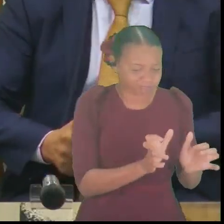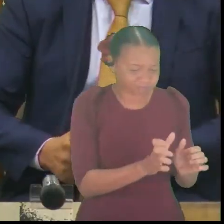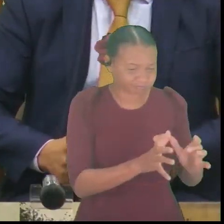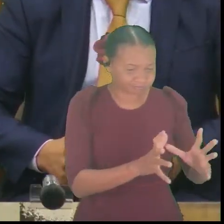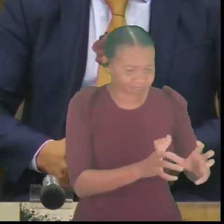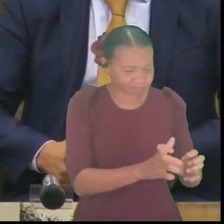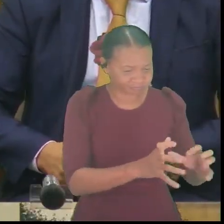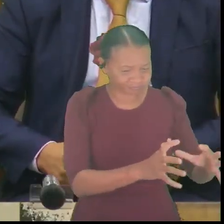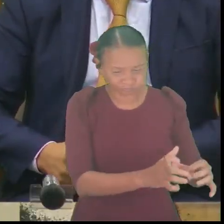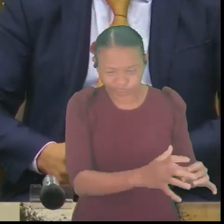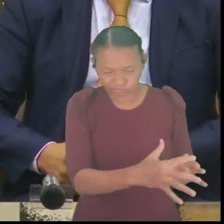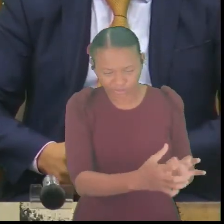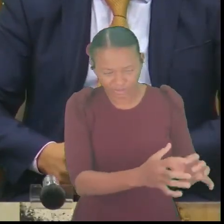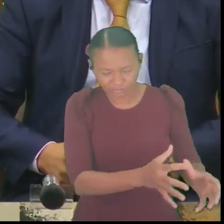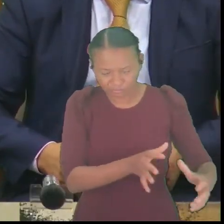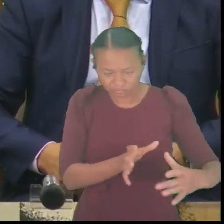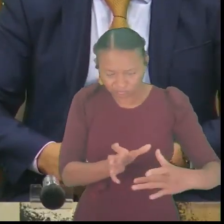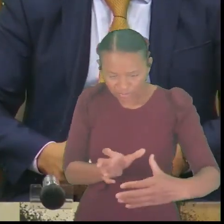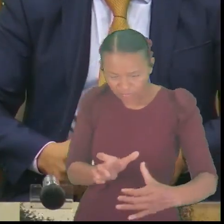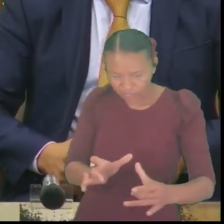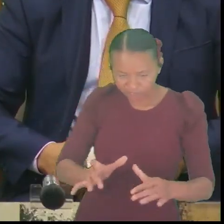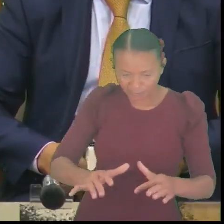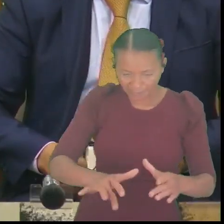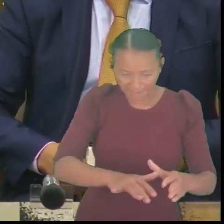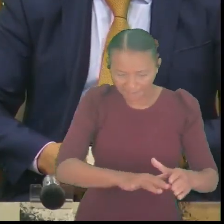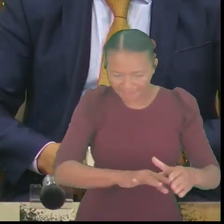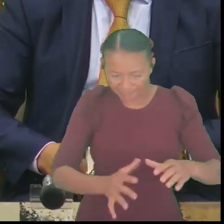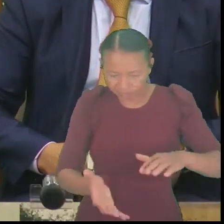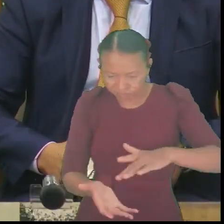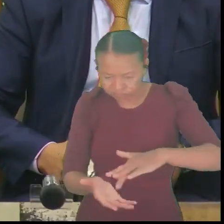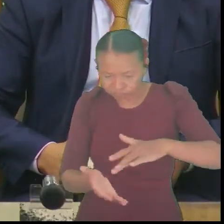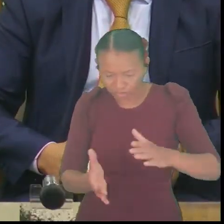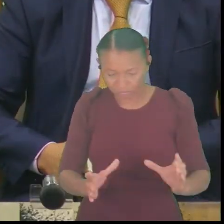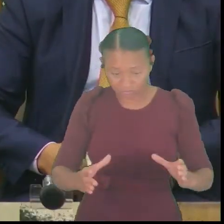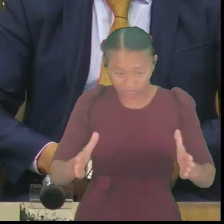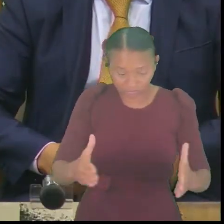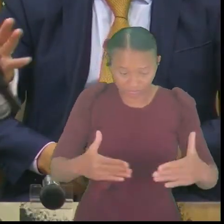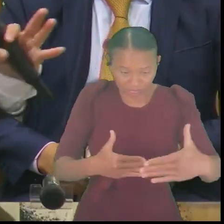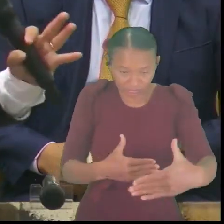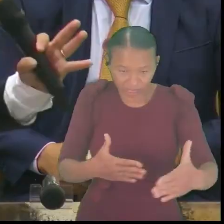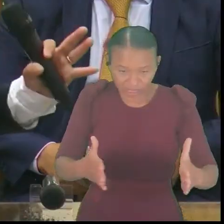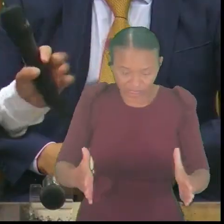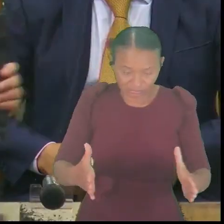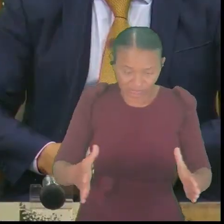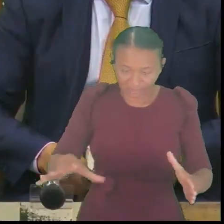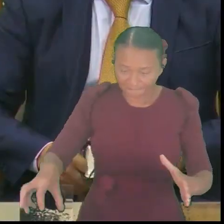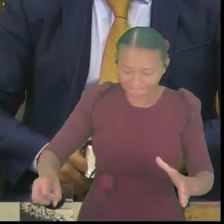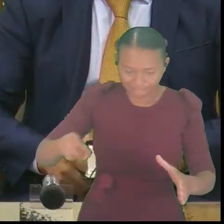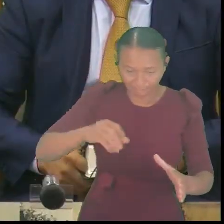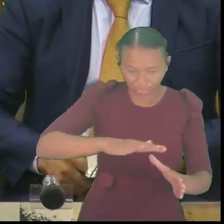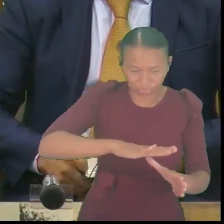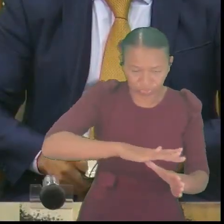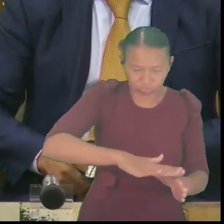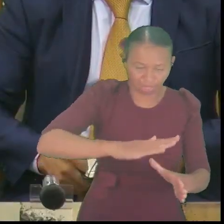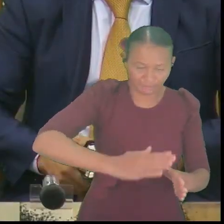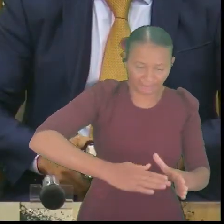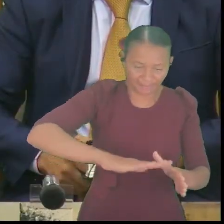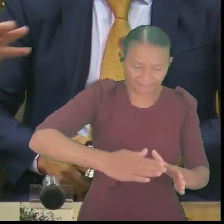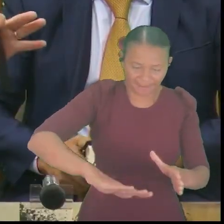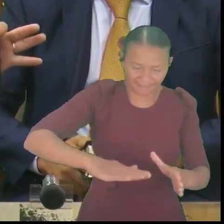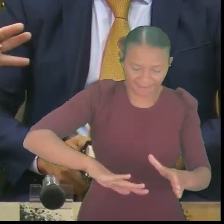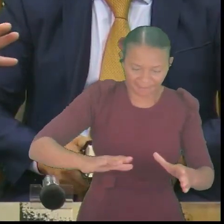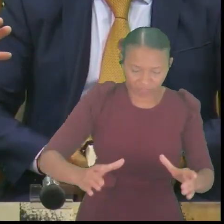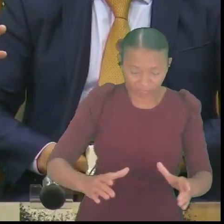numa forma. Você está conformando aquela massa. Naturalmente, se a forma é quadrada, o bolo vai sair quadrado. Se a forma